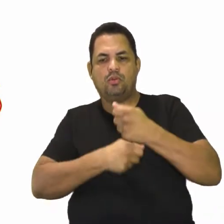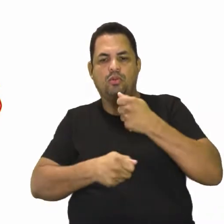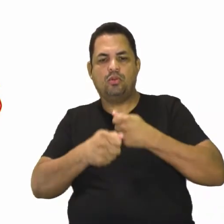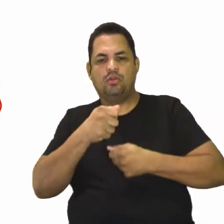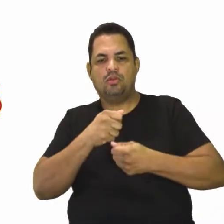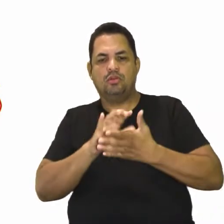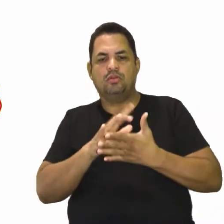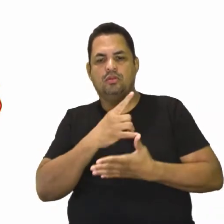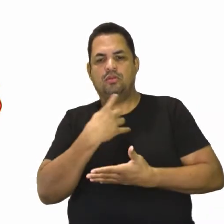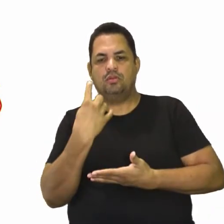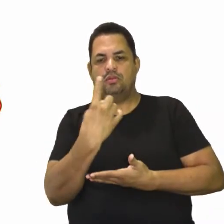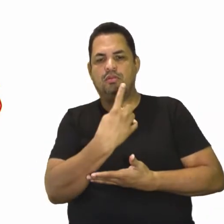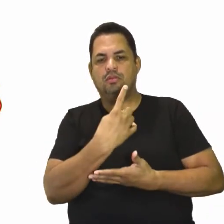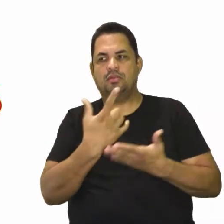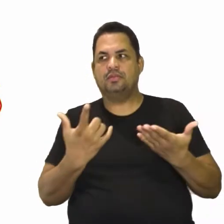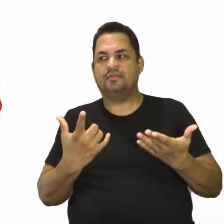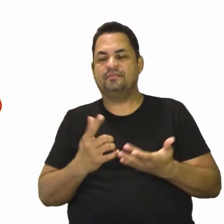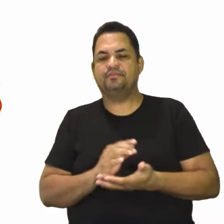que nós vamos